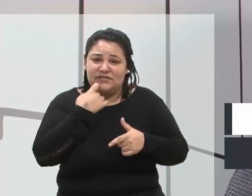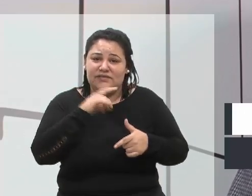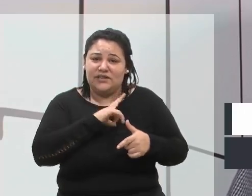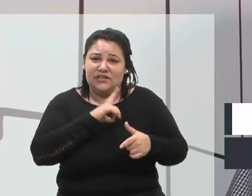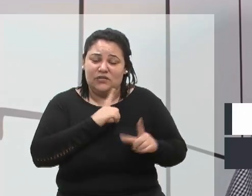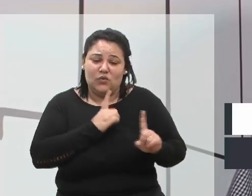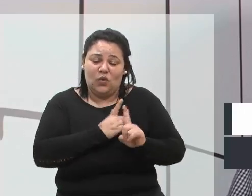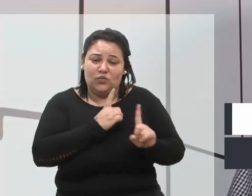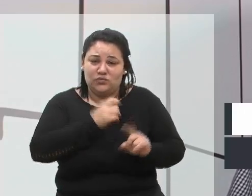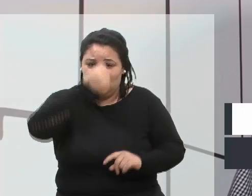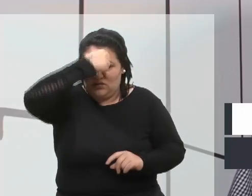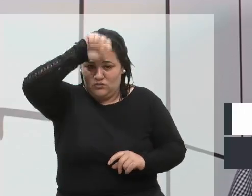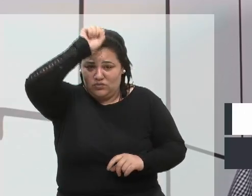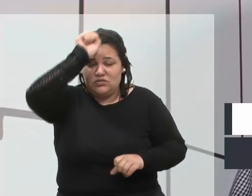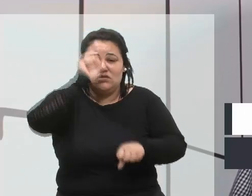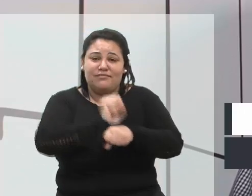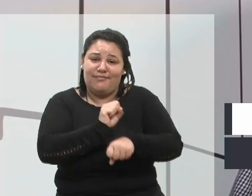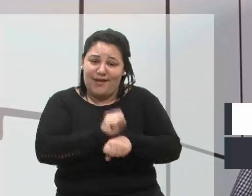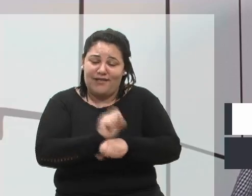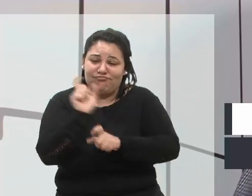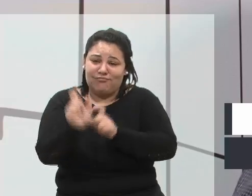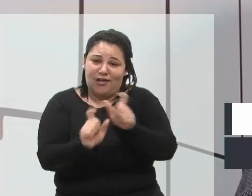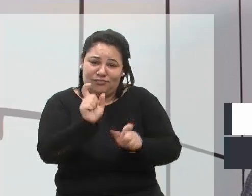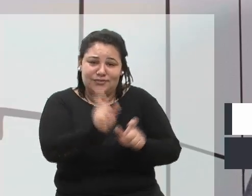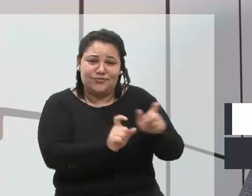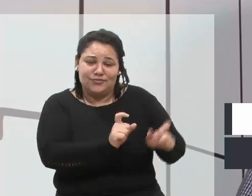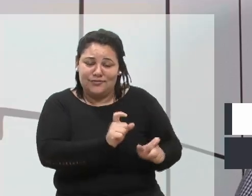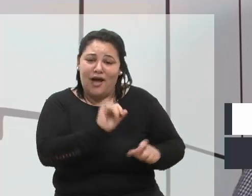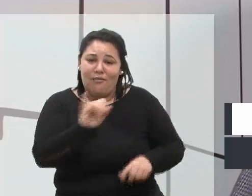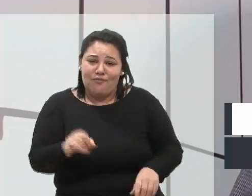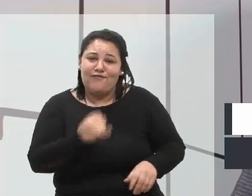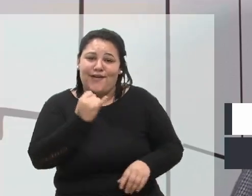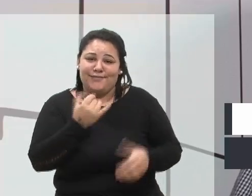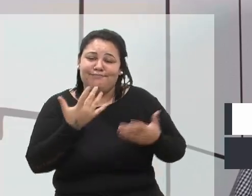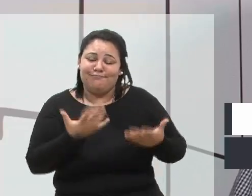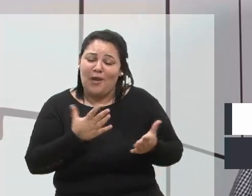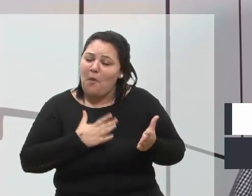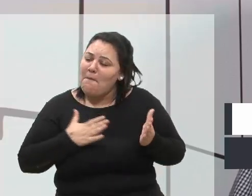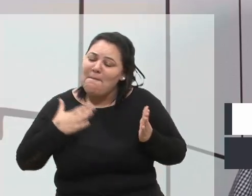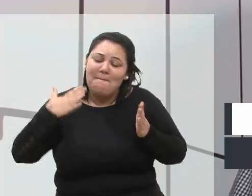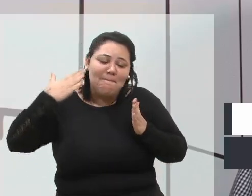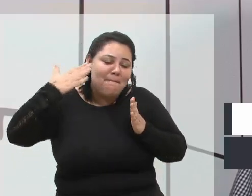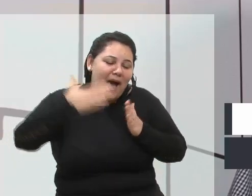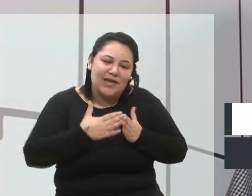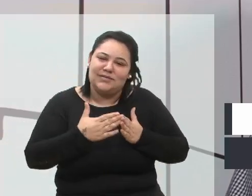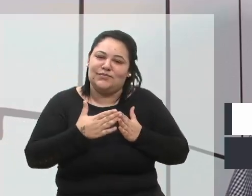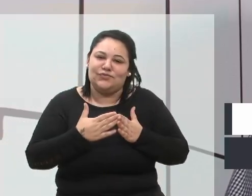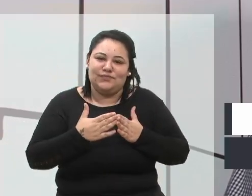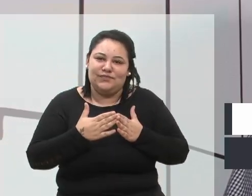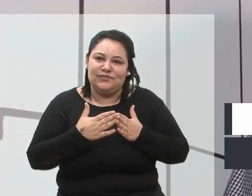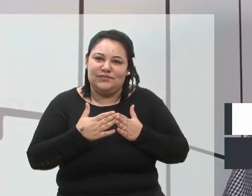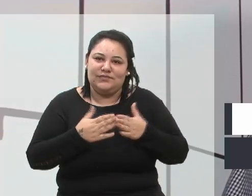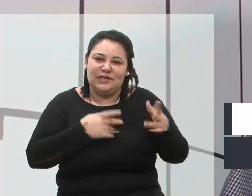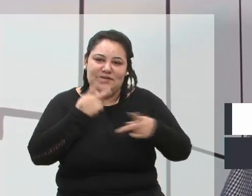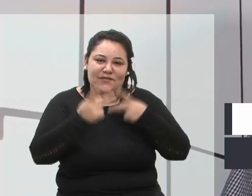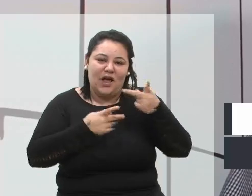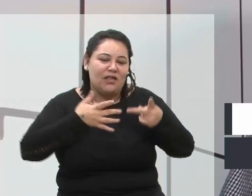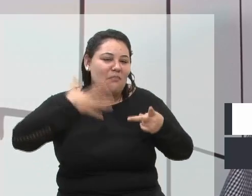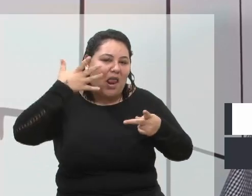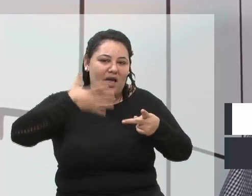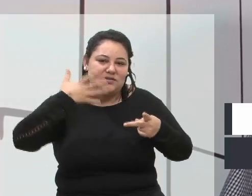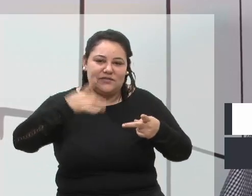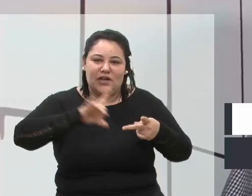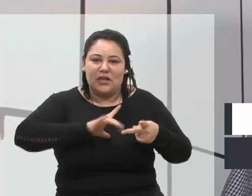na UX. Espero que as pessoas aproveitem o máximo dos debatedores que estão lá. Debatedores de